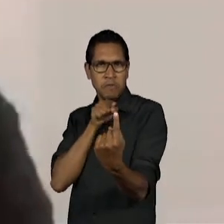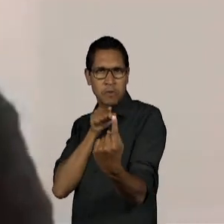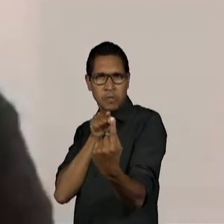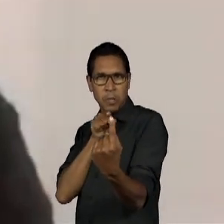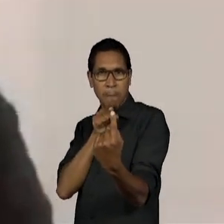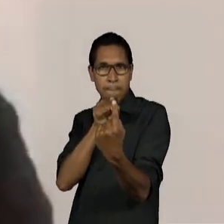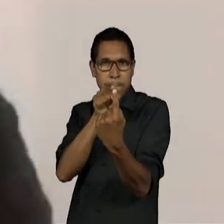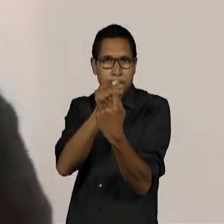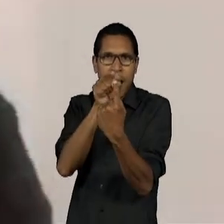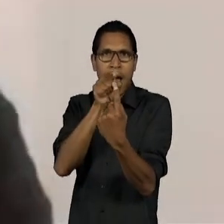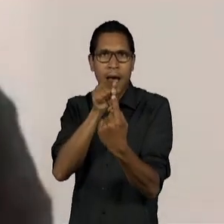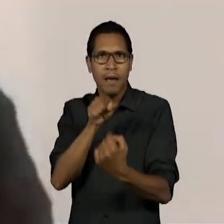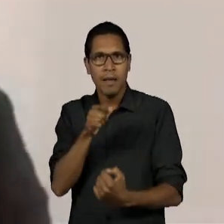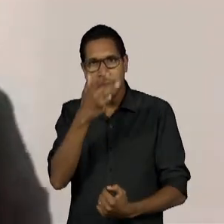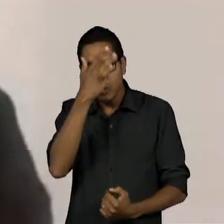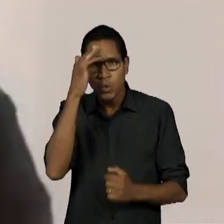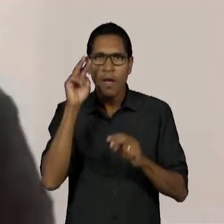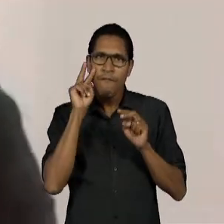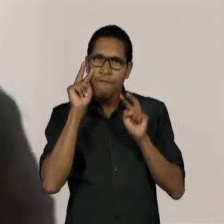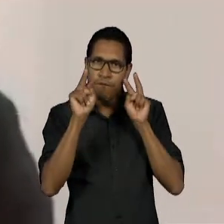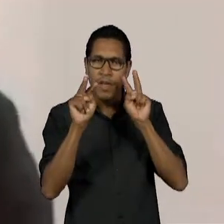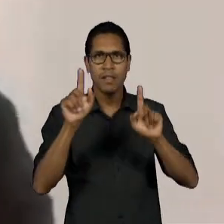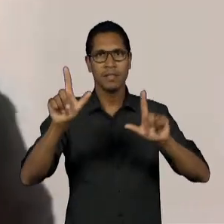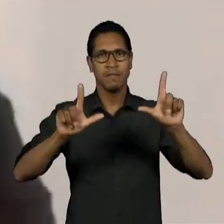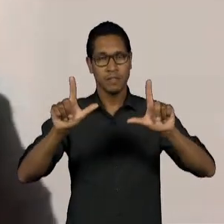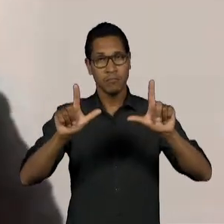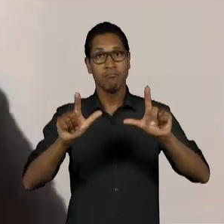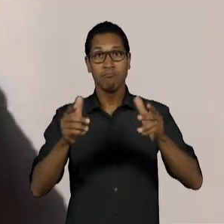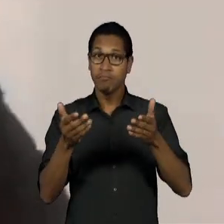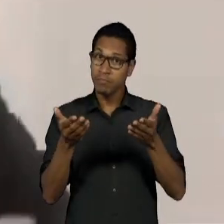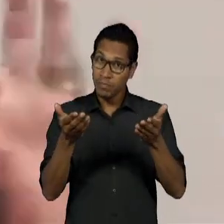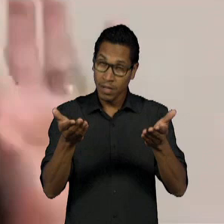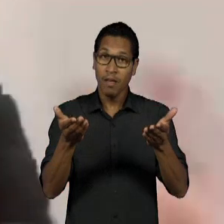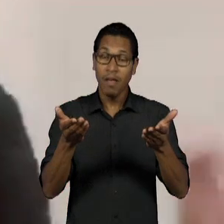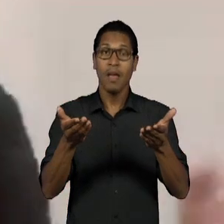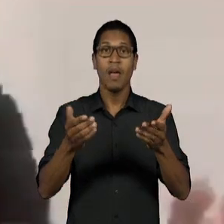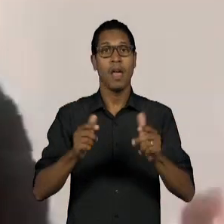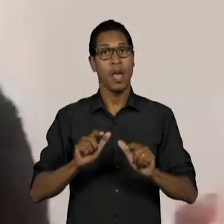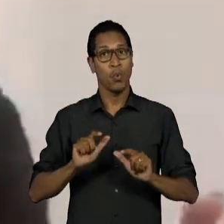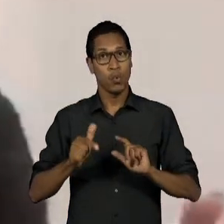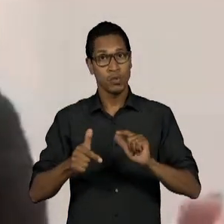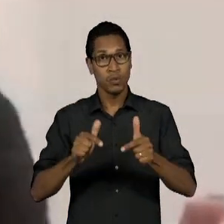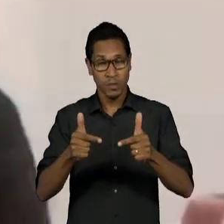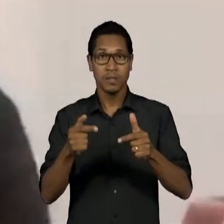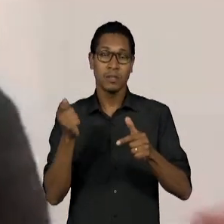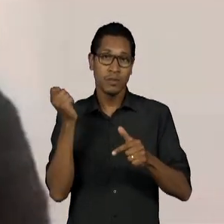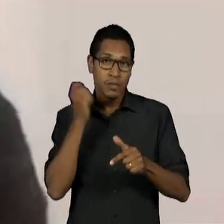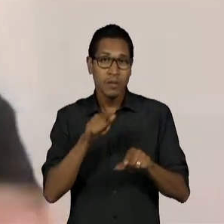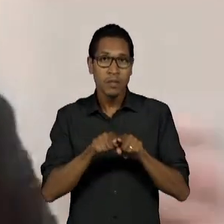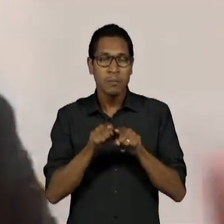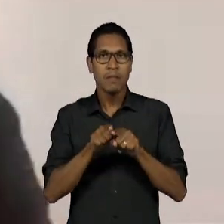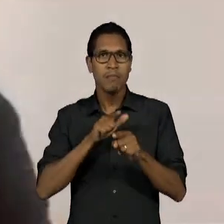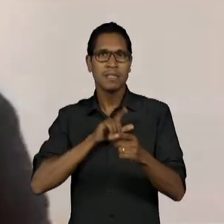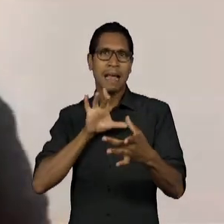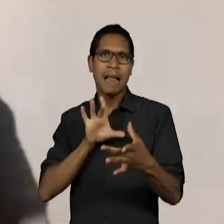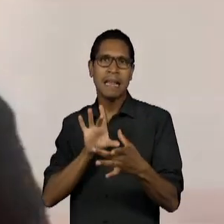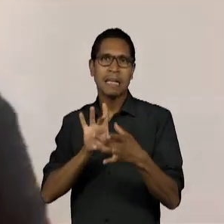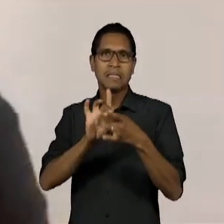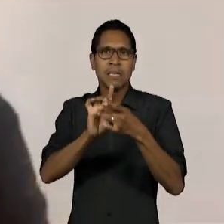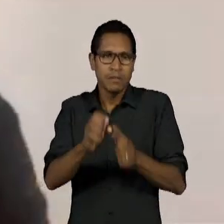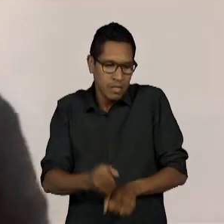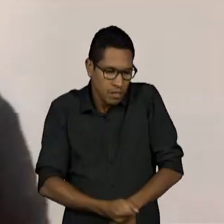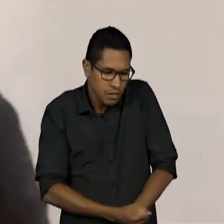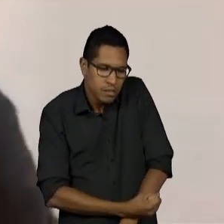as pessoas que assistem. E por isso ele atravessa fronteiras, né? Porque a emoção